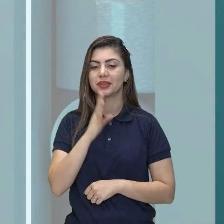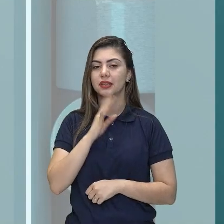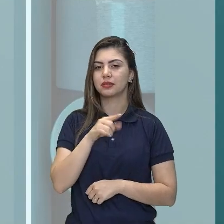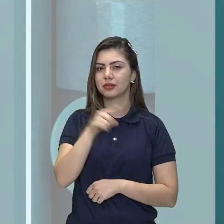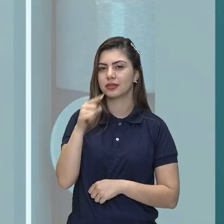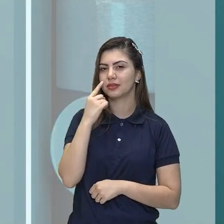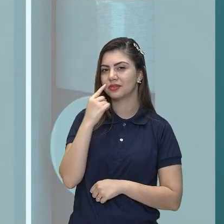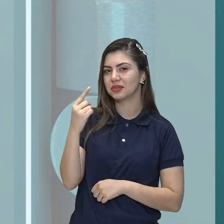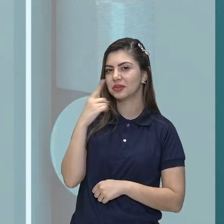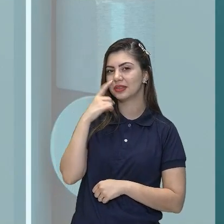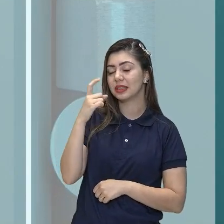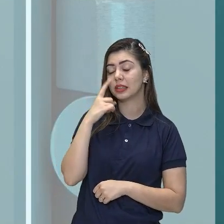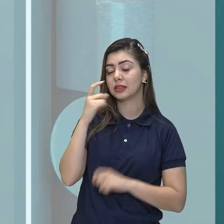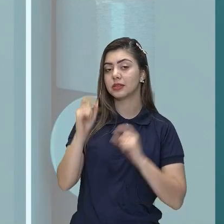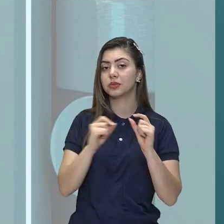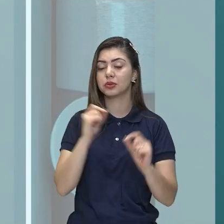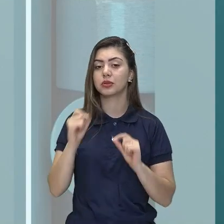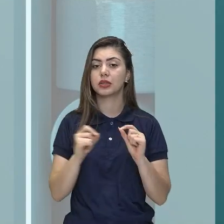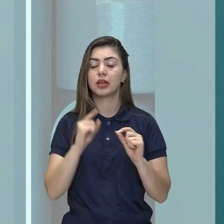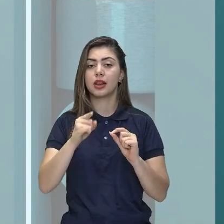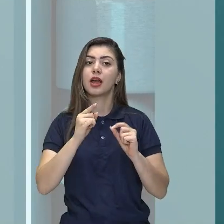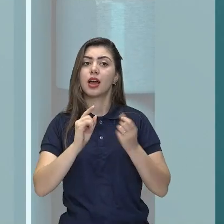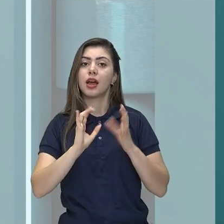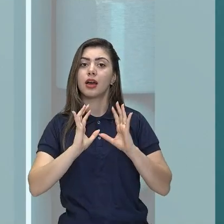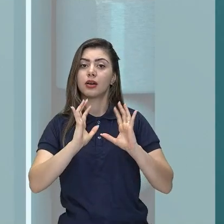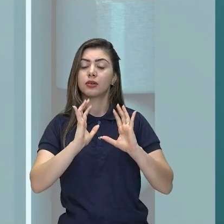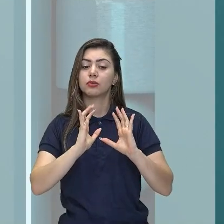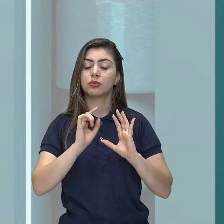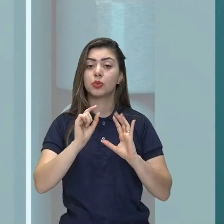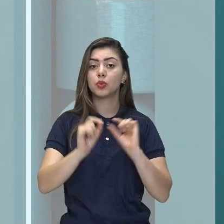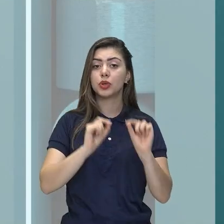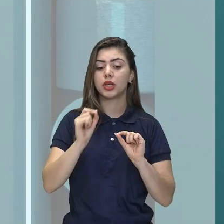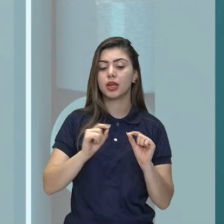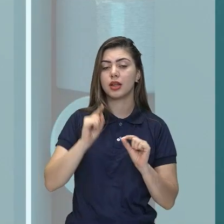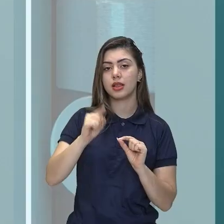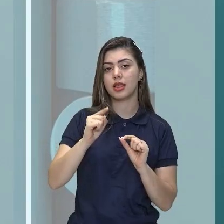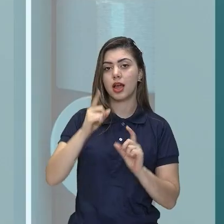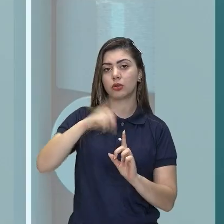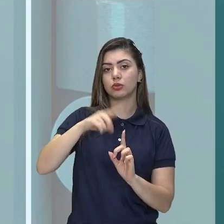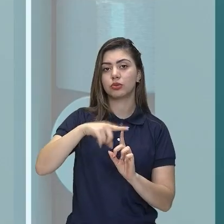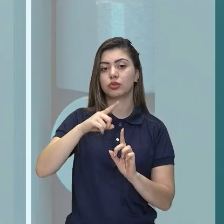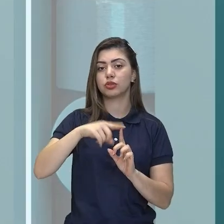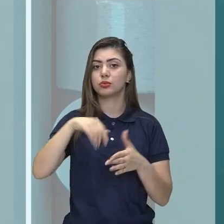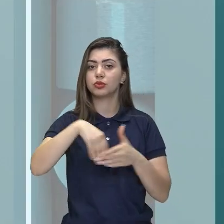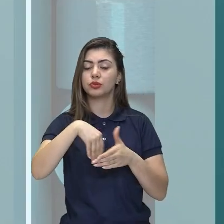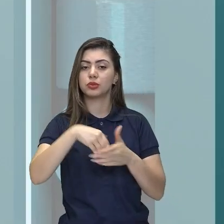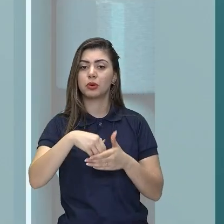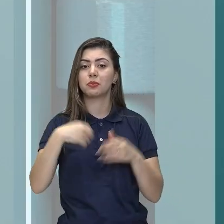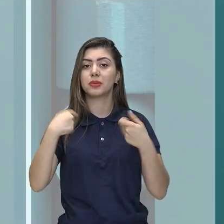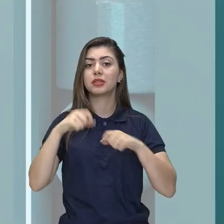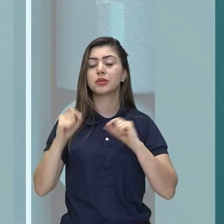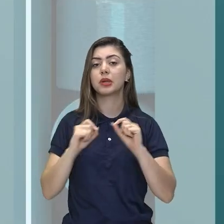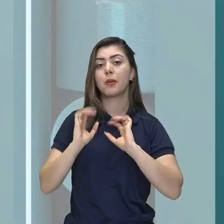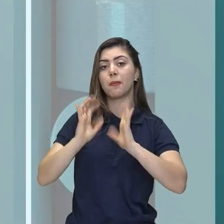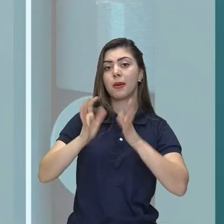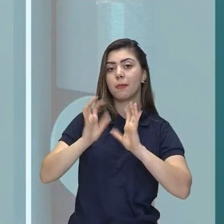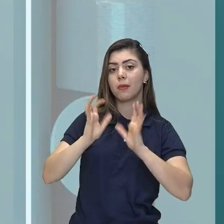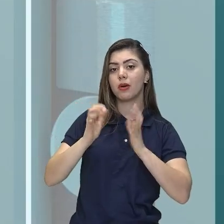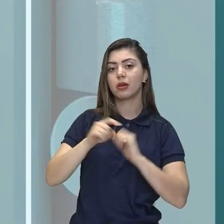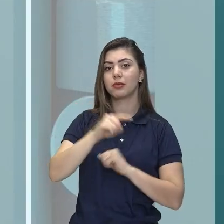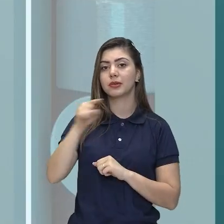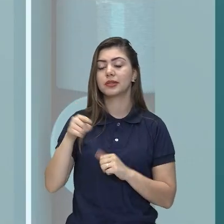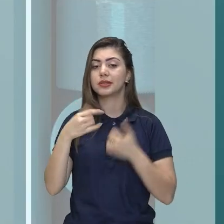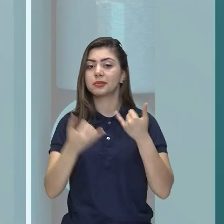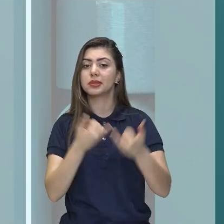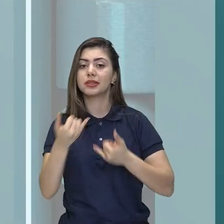o interessante do futsal, do futebol, é que basta ter uma bola ali para você jogar, né? Às